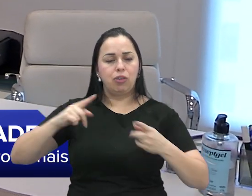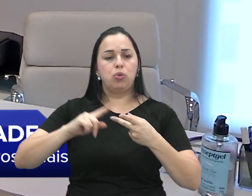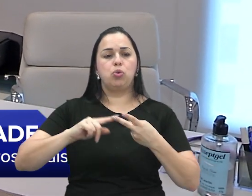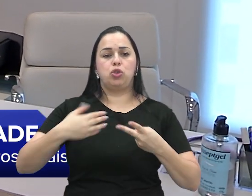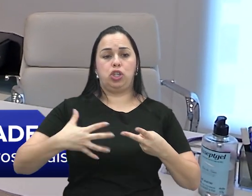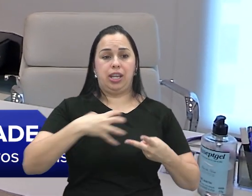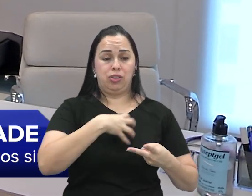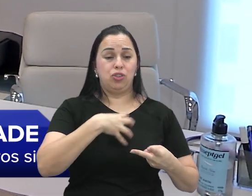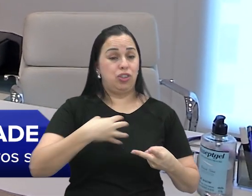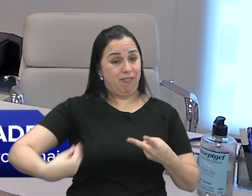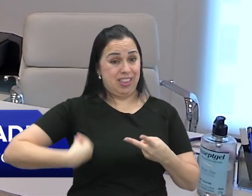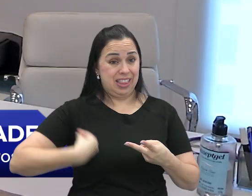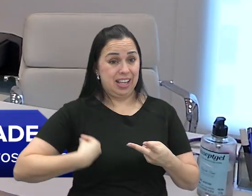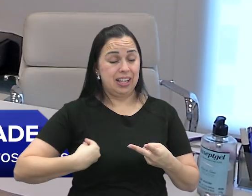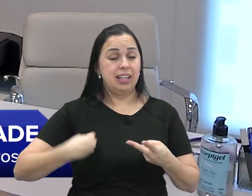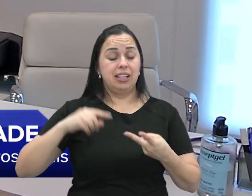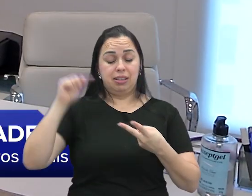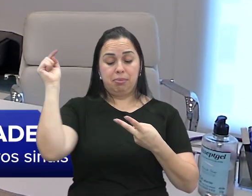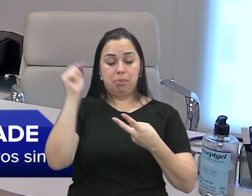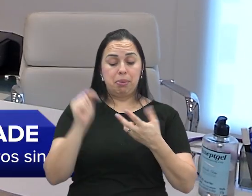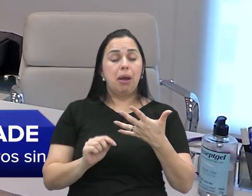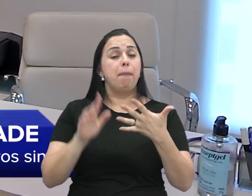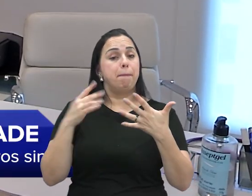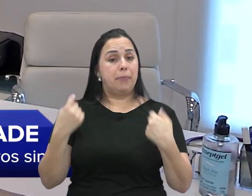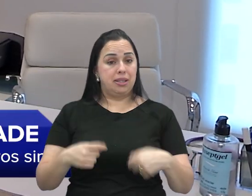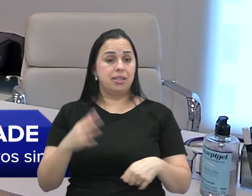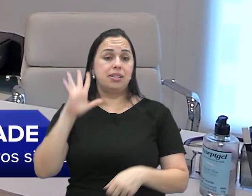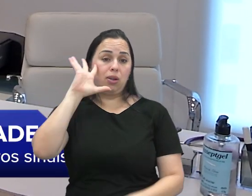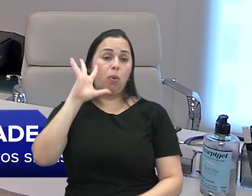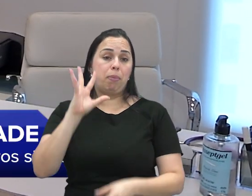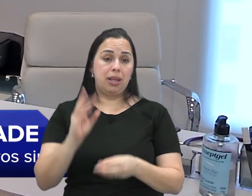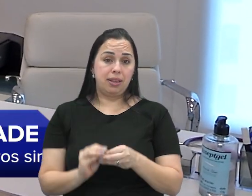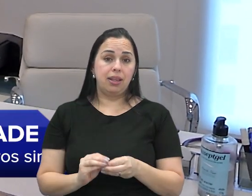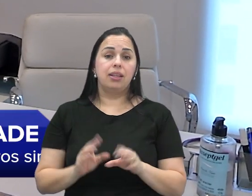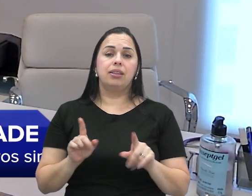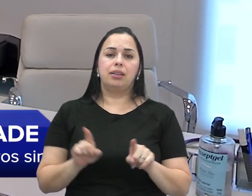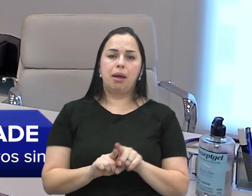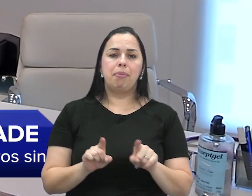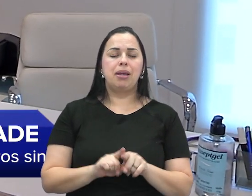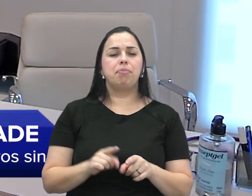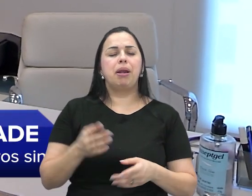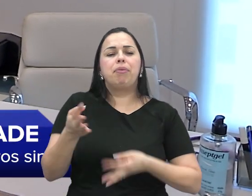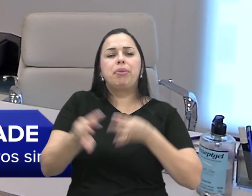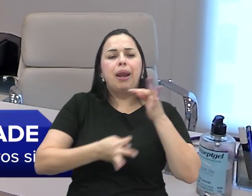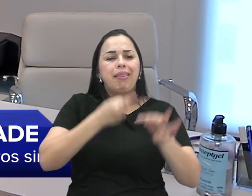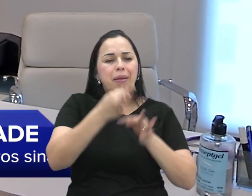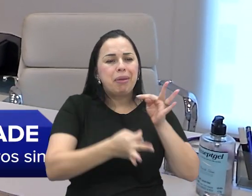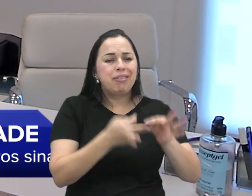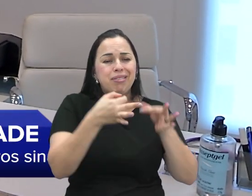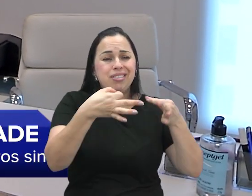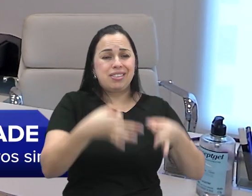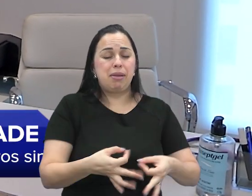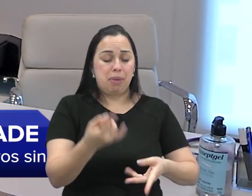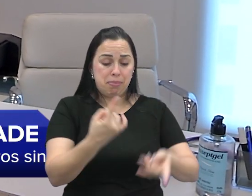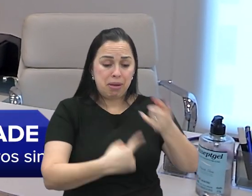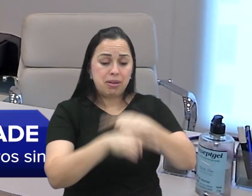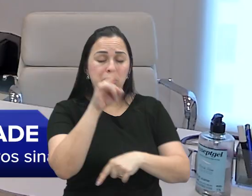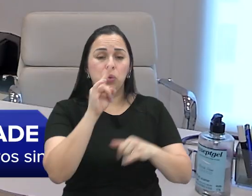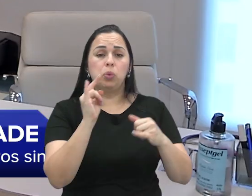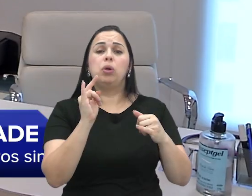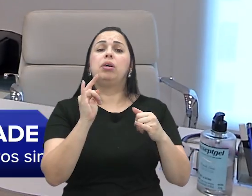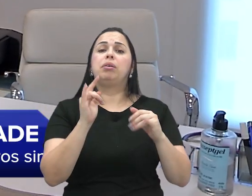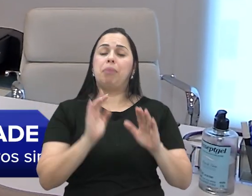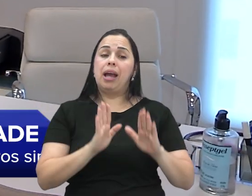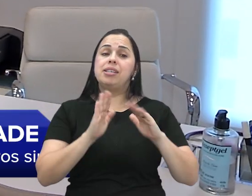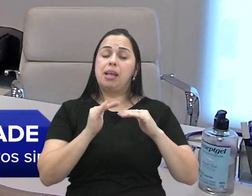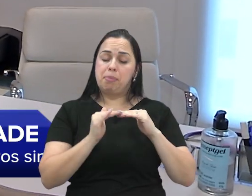de vida, entre outras. E a gente precisa abordar tudo isso. E, lógico, que quando a gente vai pensar num tratamento para que ele realmente possa ter sucesso e que seja